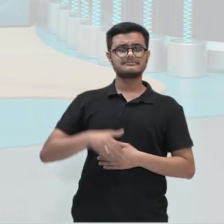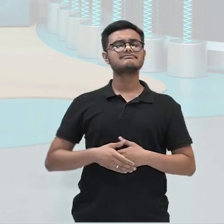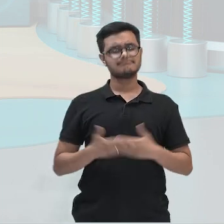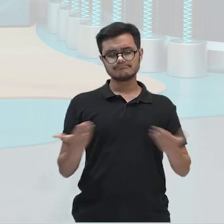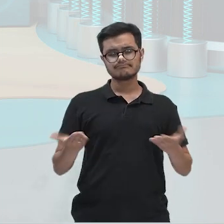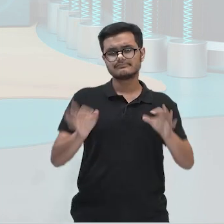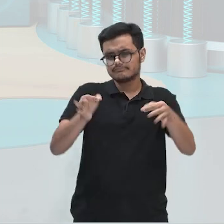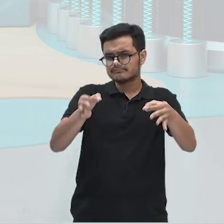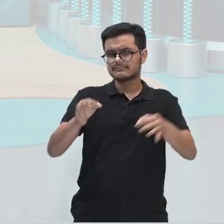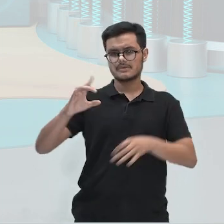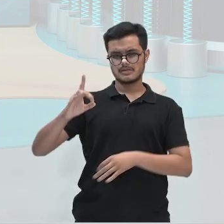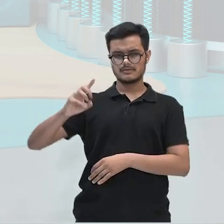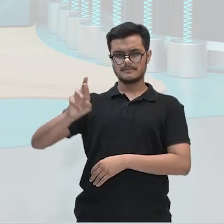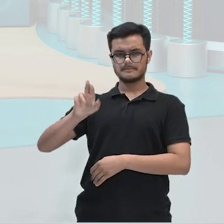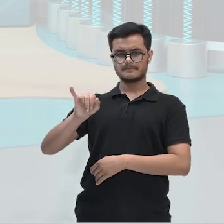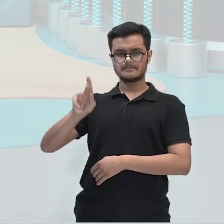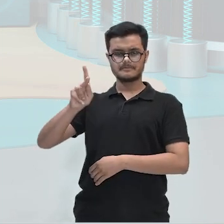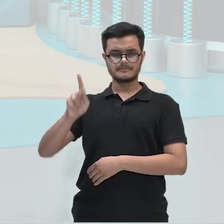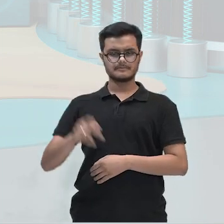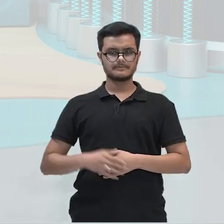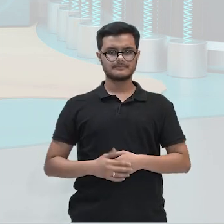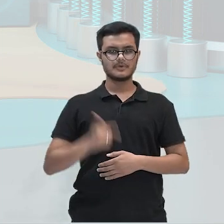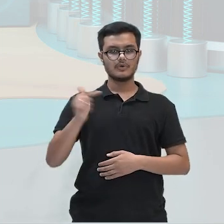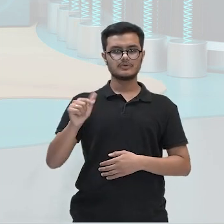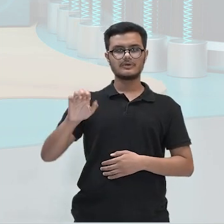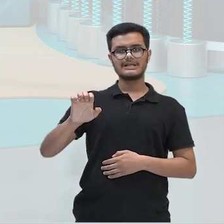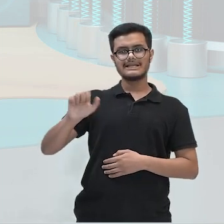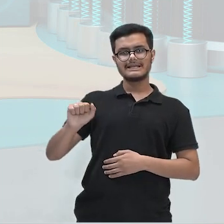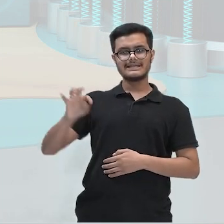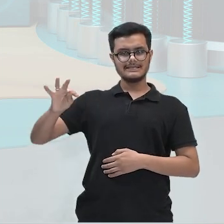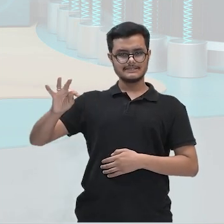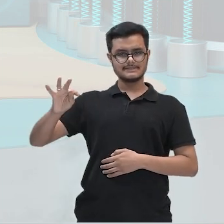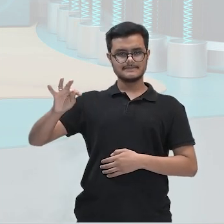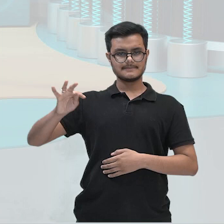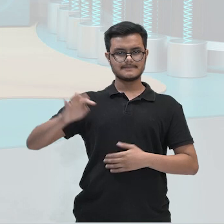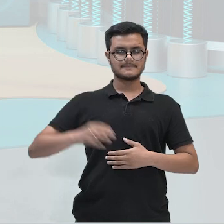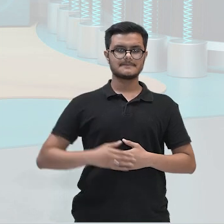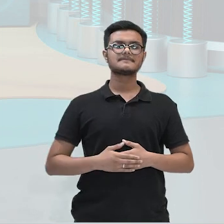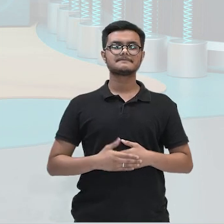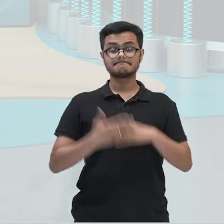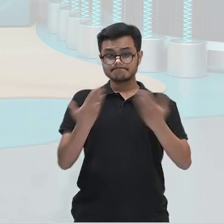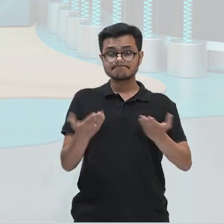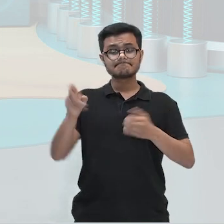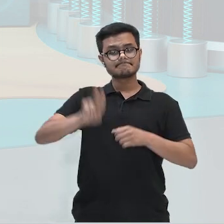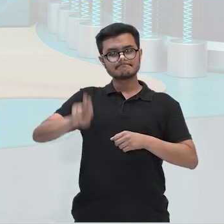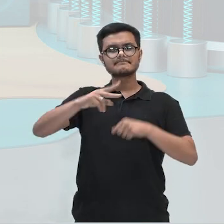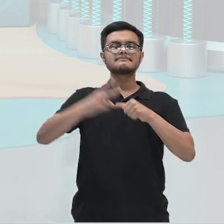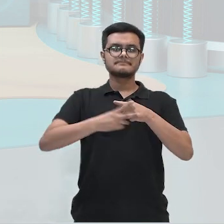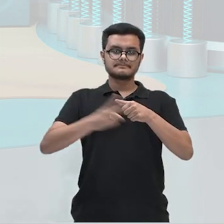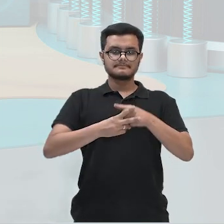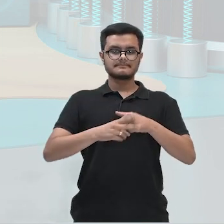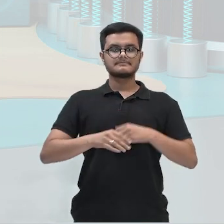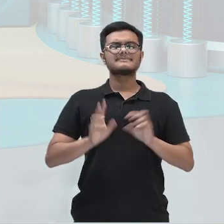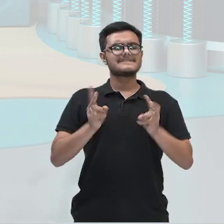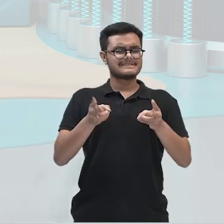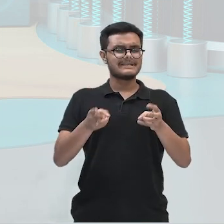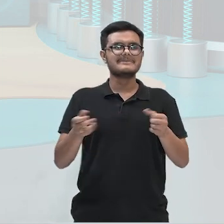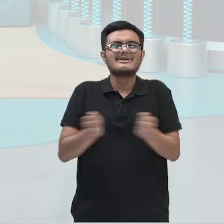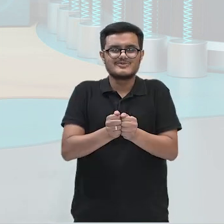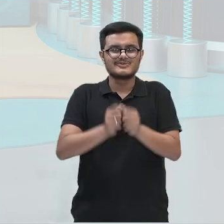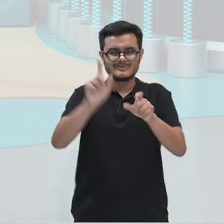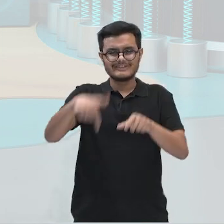verbo irregular também. Mais um outro exemplo, o verbo eat, né? Verbo drink e eat, né? Sempre andam juntos, não é?